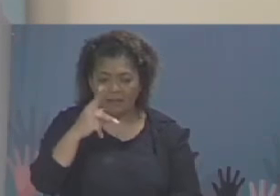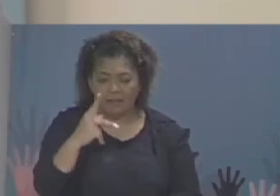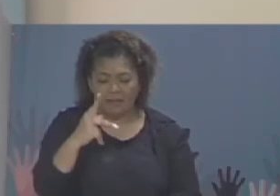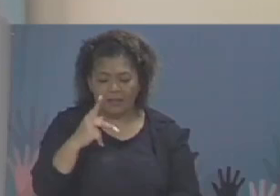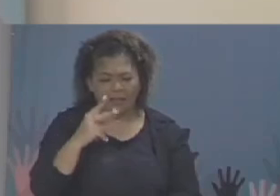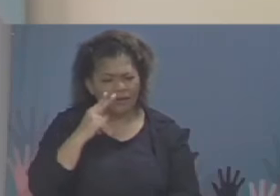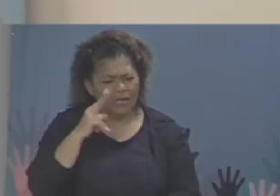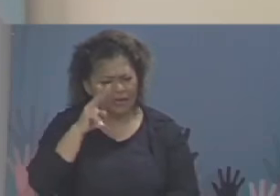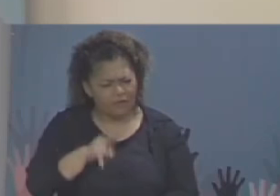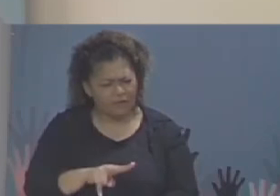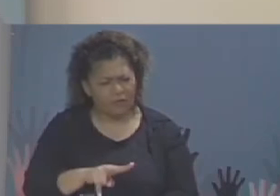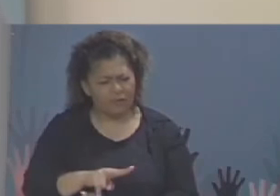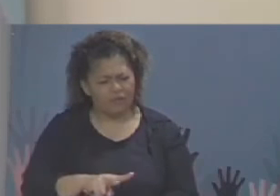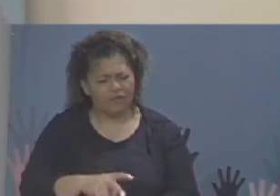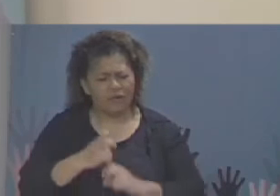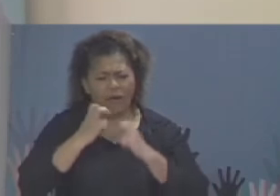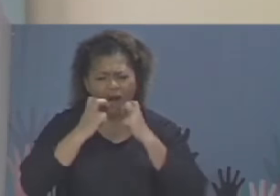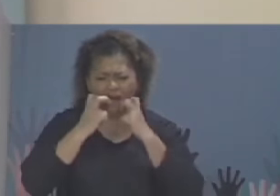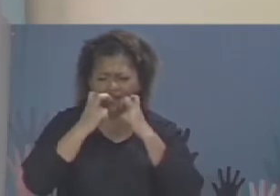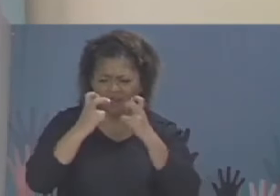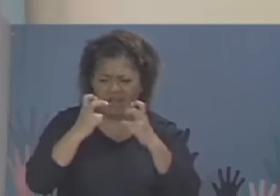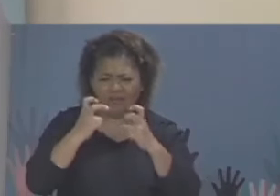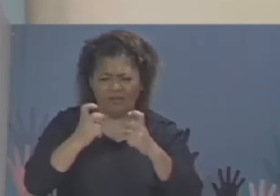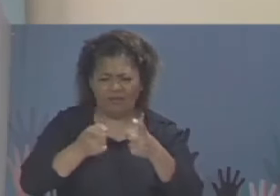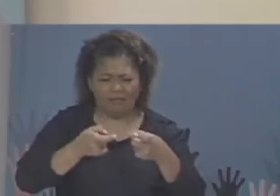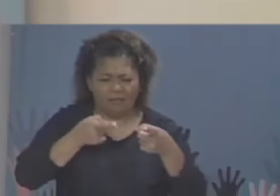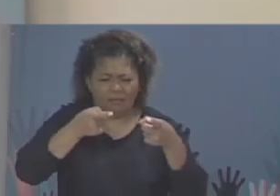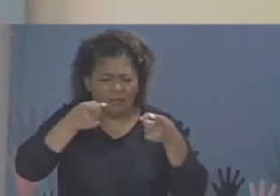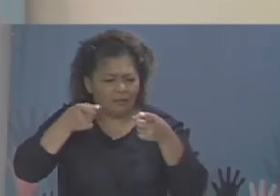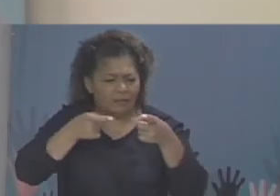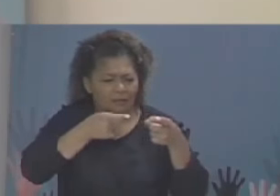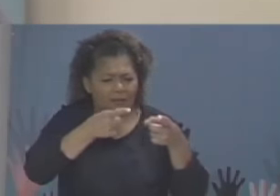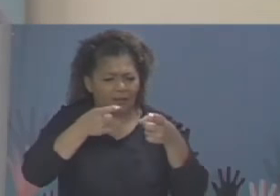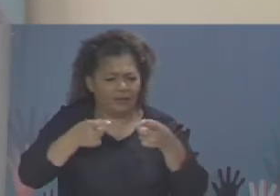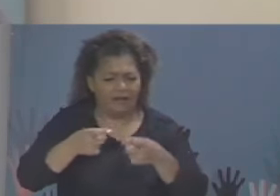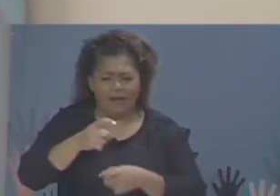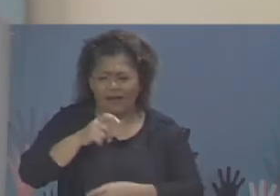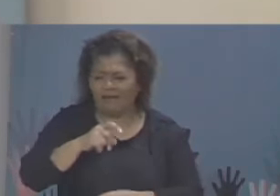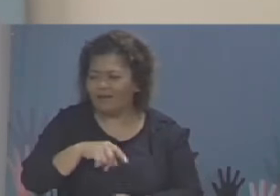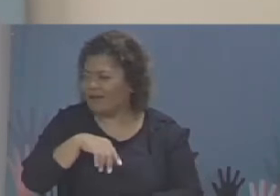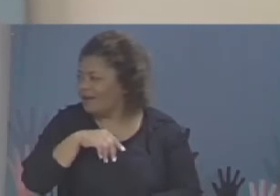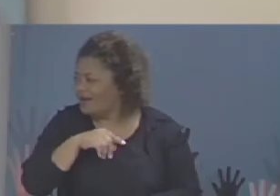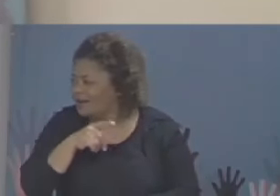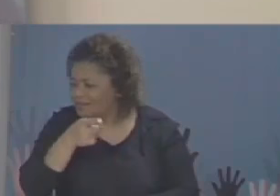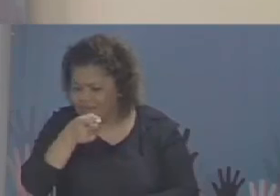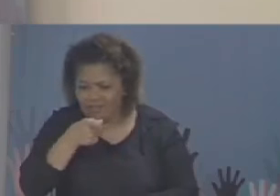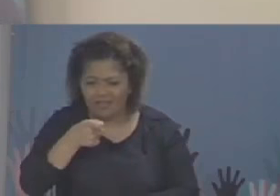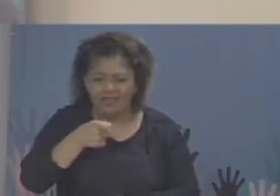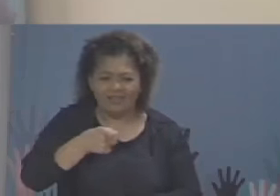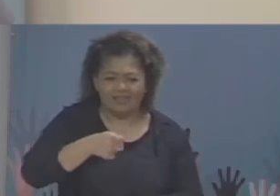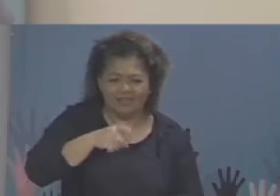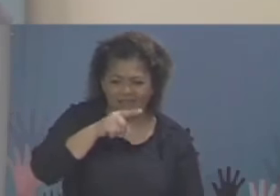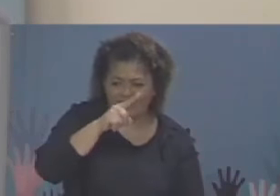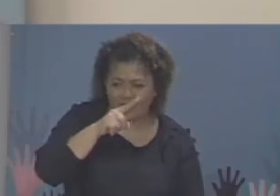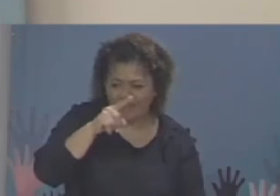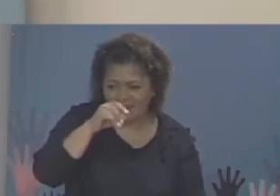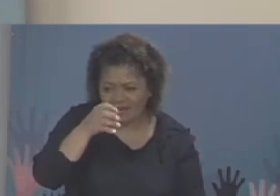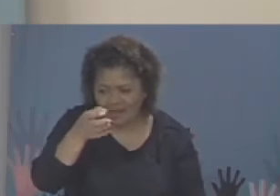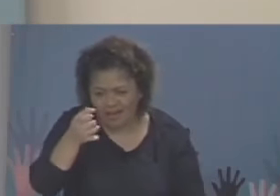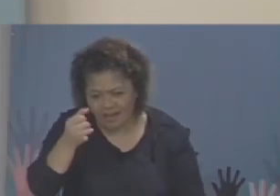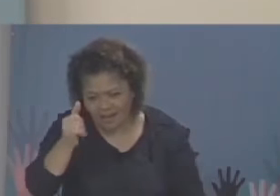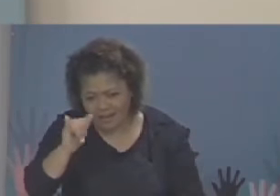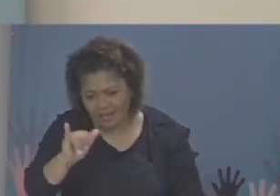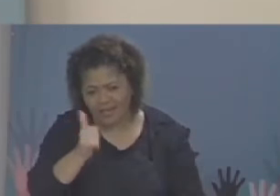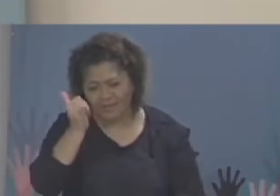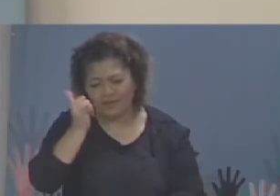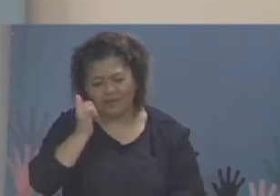vi ali foram gritos de guerra partidários. Fora X, fora Y, é contra isso, é a favor daquilo ali. Na verdade,